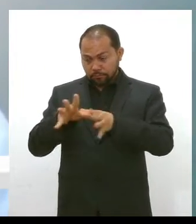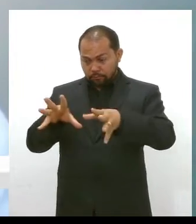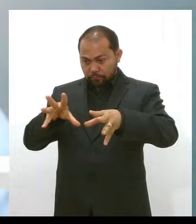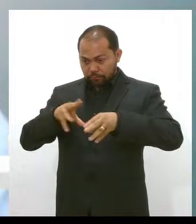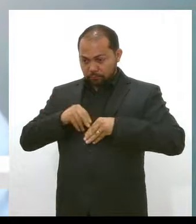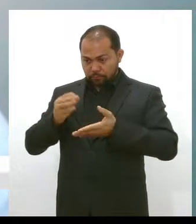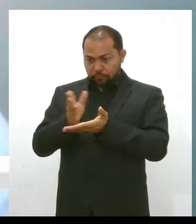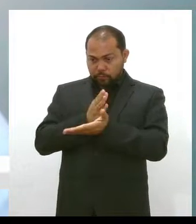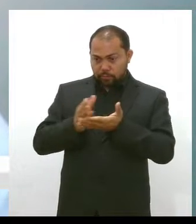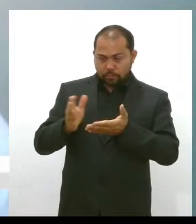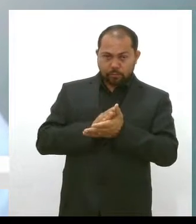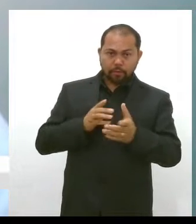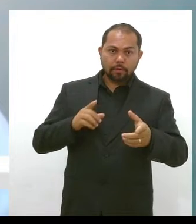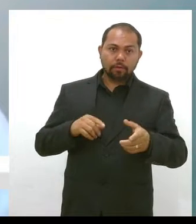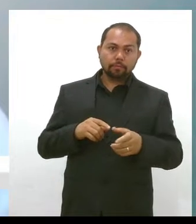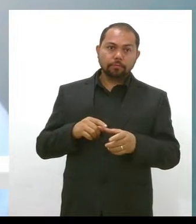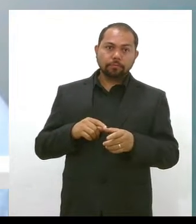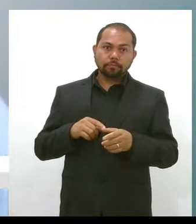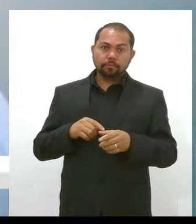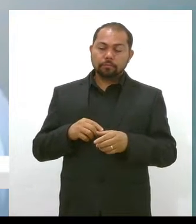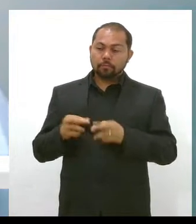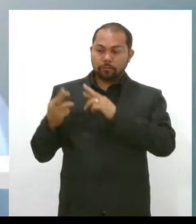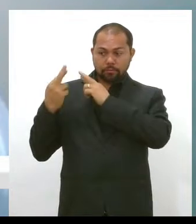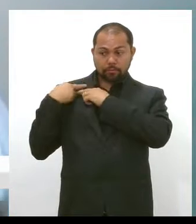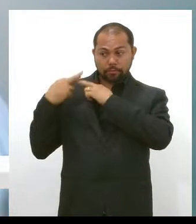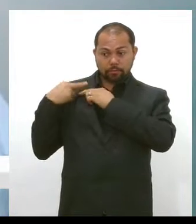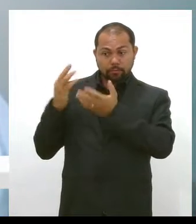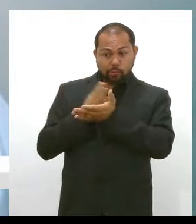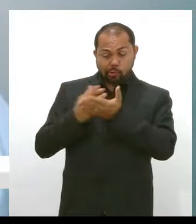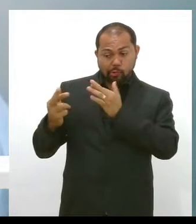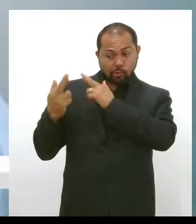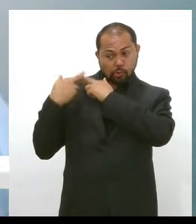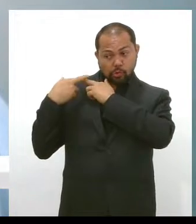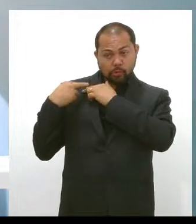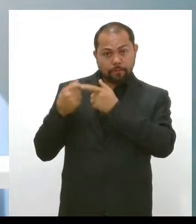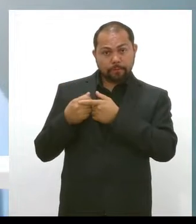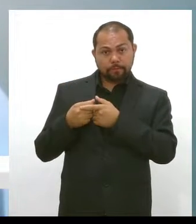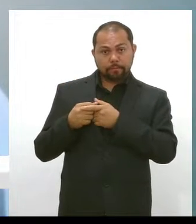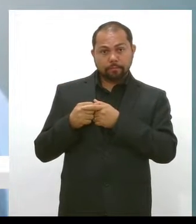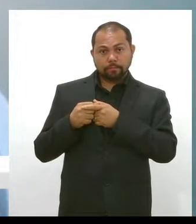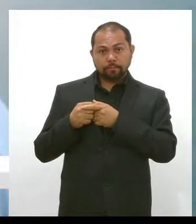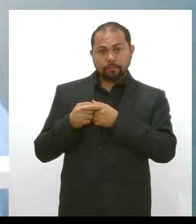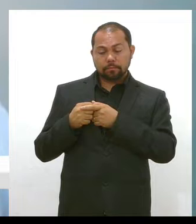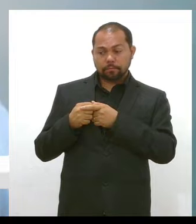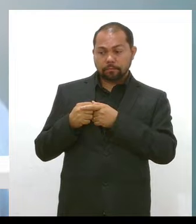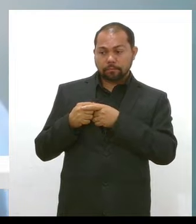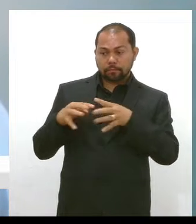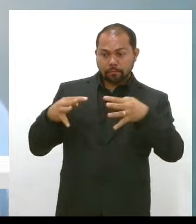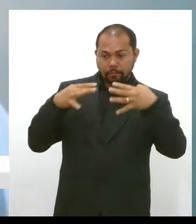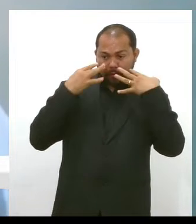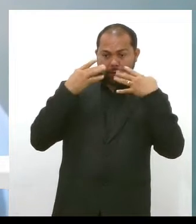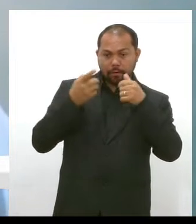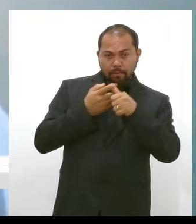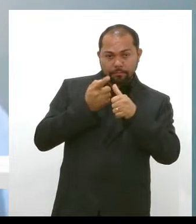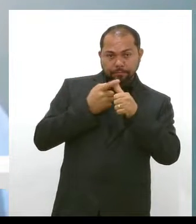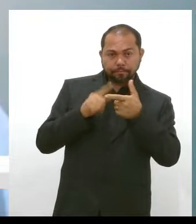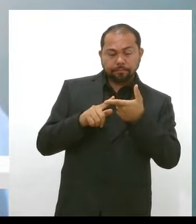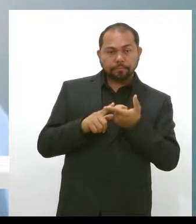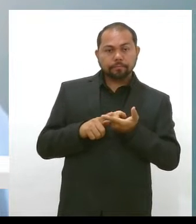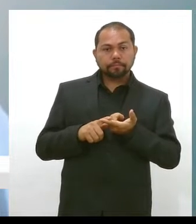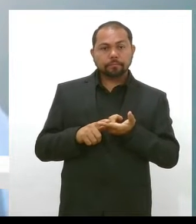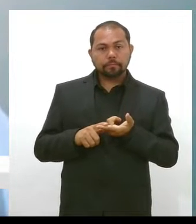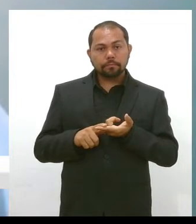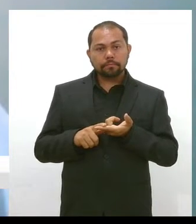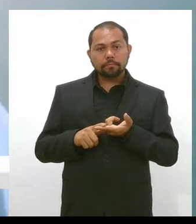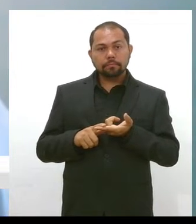algumas responsabilidades, né, da atenção primária, né, do que era o básico, que no CAISME se fazia